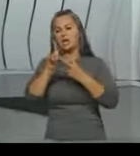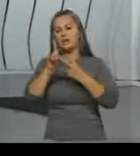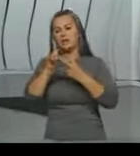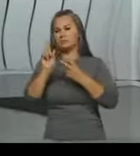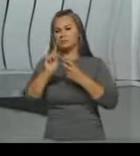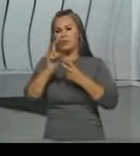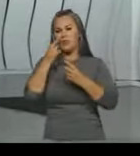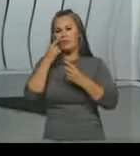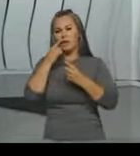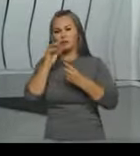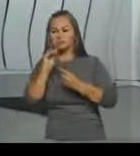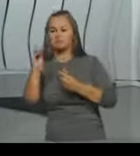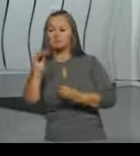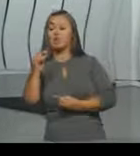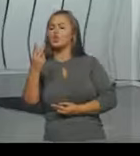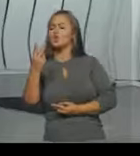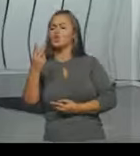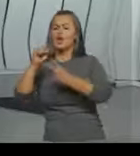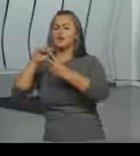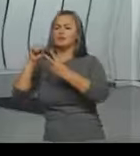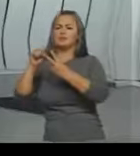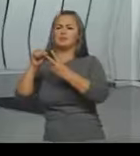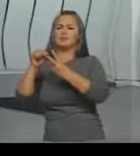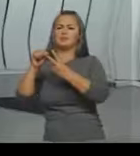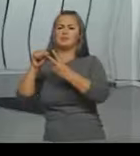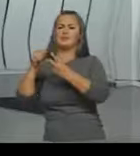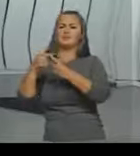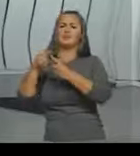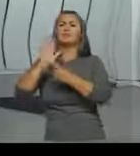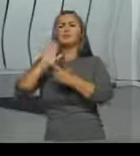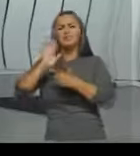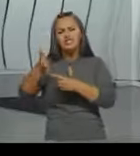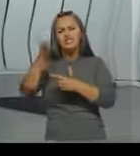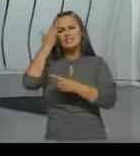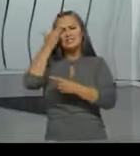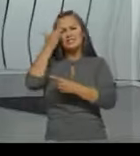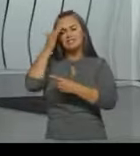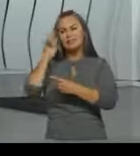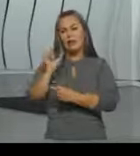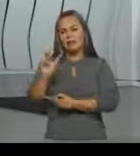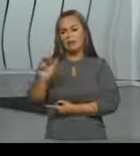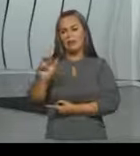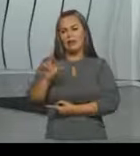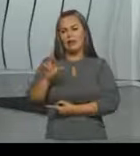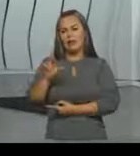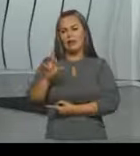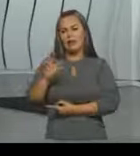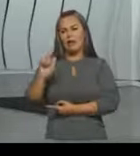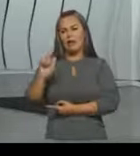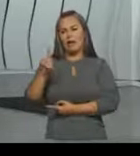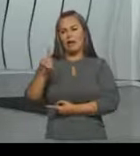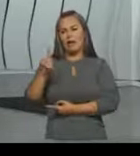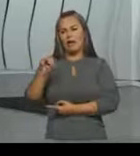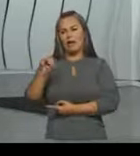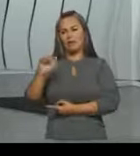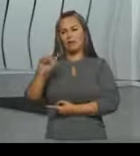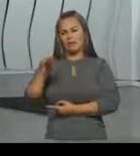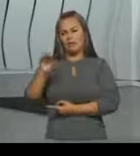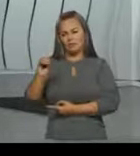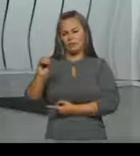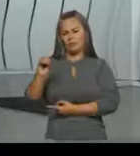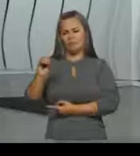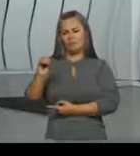2π. Flávio, mas tem que colocar o radiano. Eu já sei que está em radiano, porque às vezes você escreve radiano e vai ficar trabalhando lá com